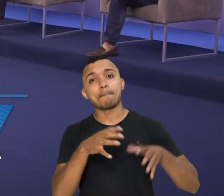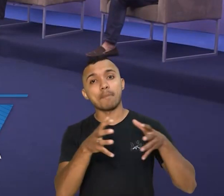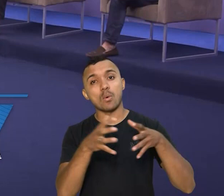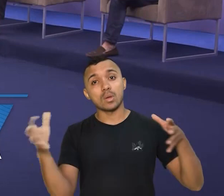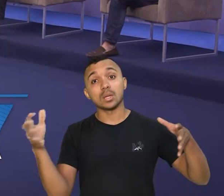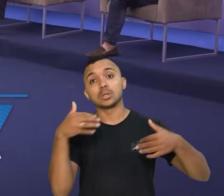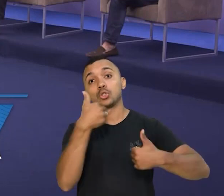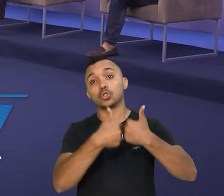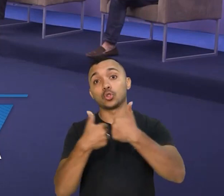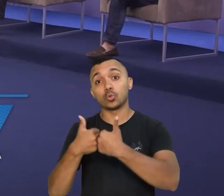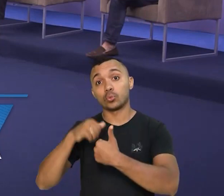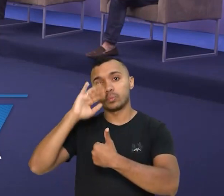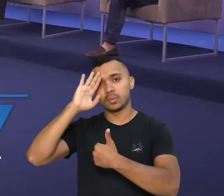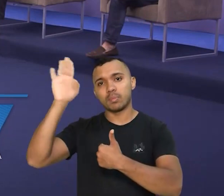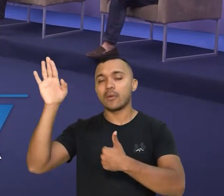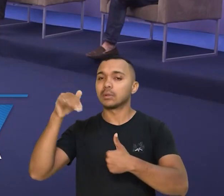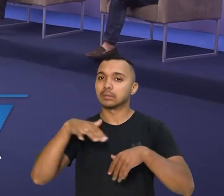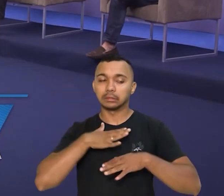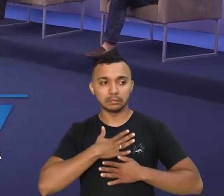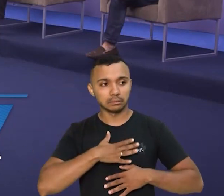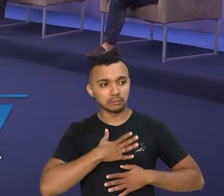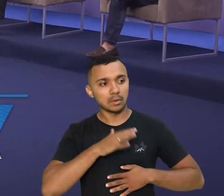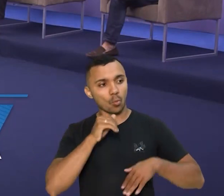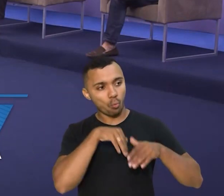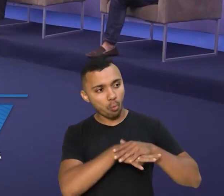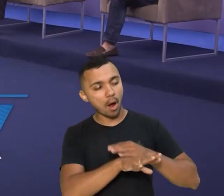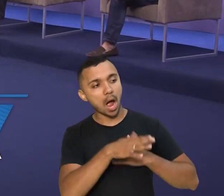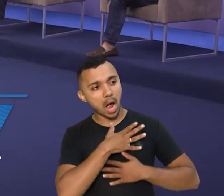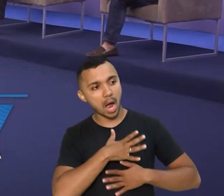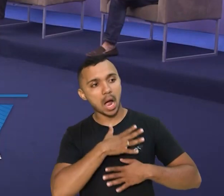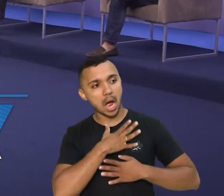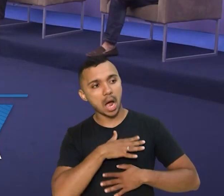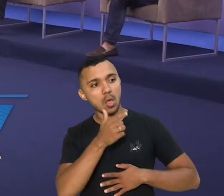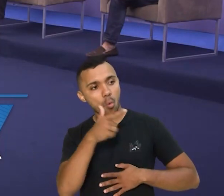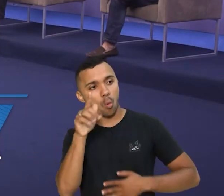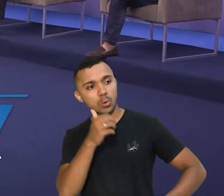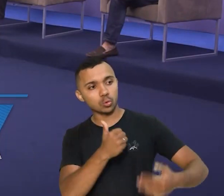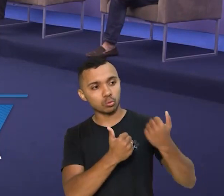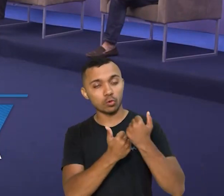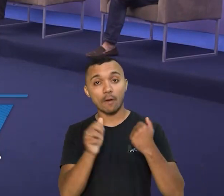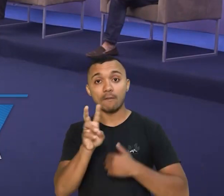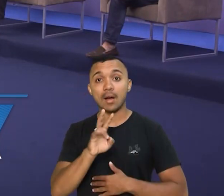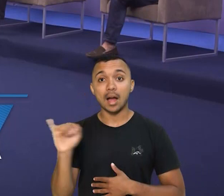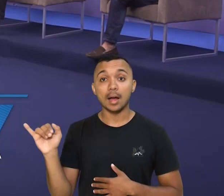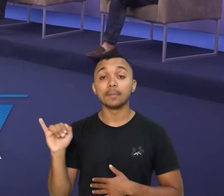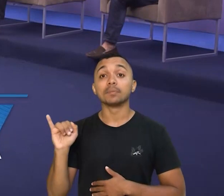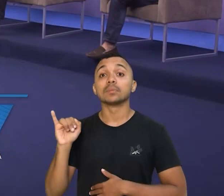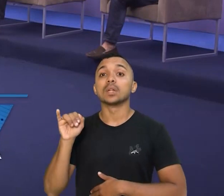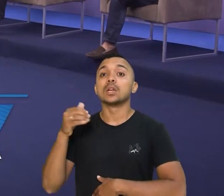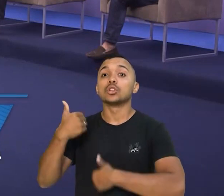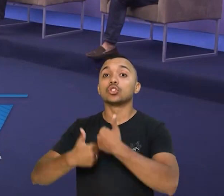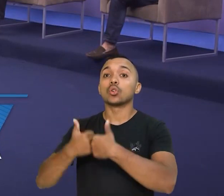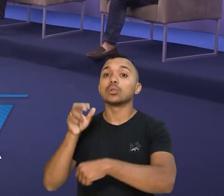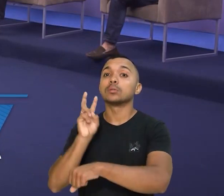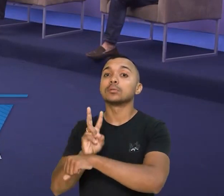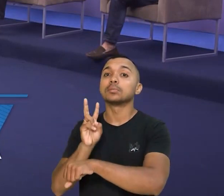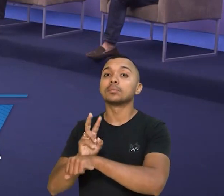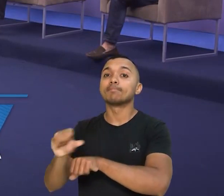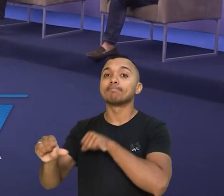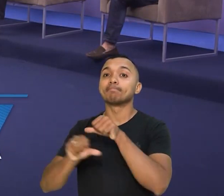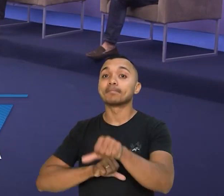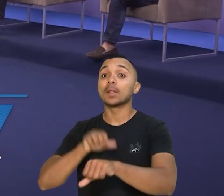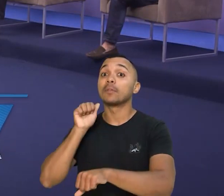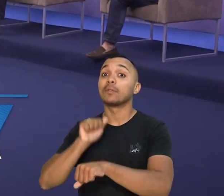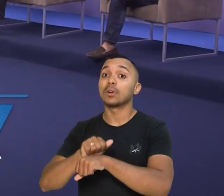é melhor ele garantir logo amanhã e poupar no último jogo, não evitar uma viagem? Os reservas do Fortaleza não vão ganhar do reserva do Mérida? Aí, meu amigo, aí é